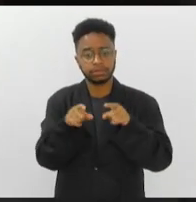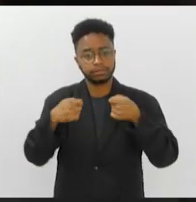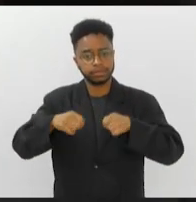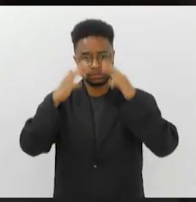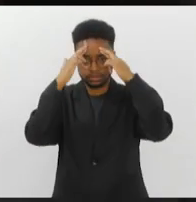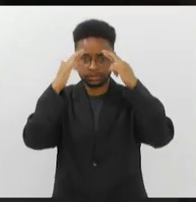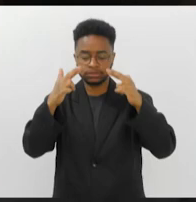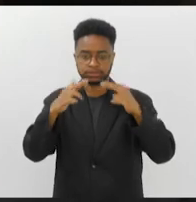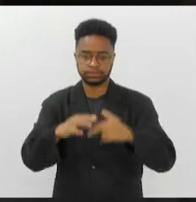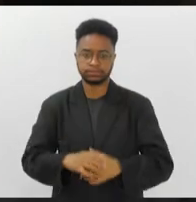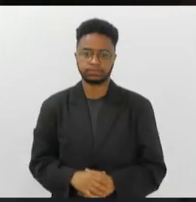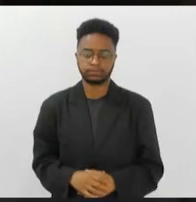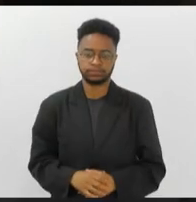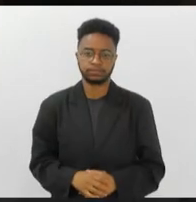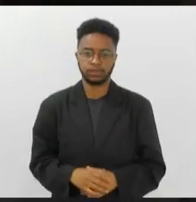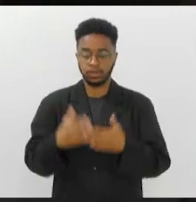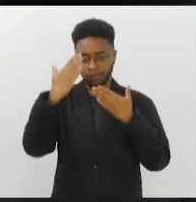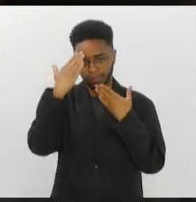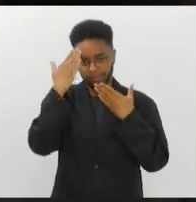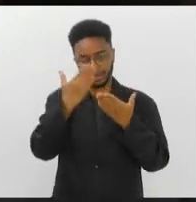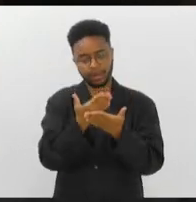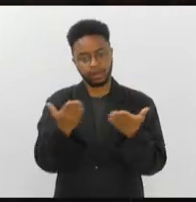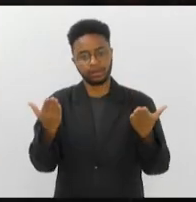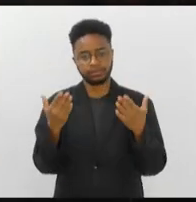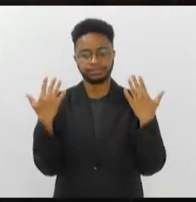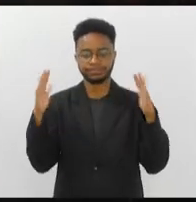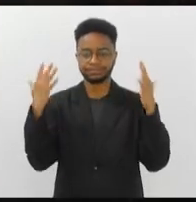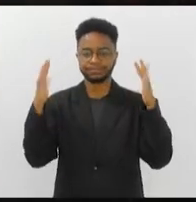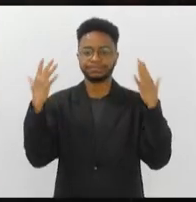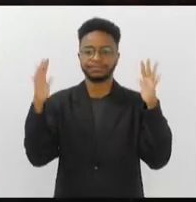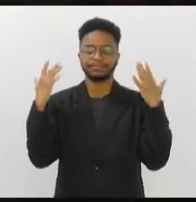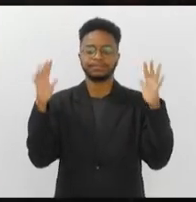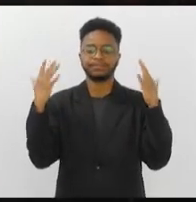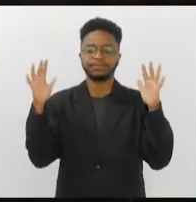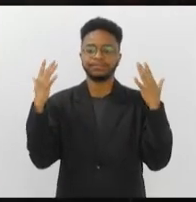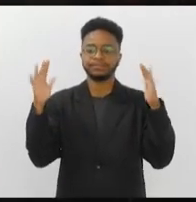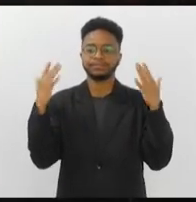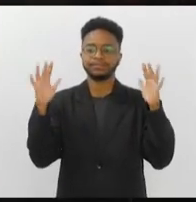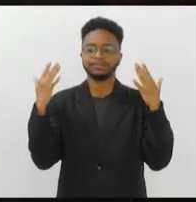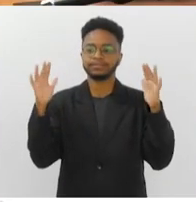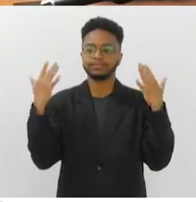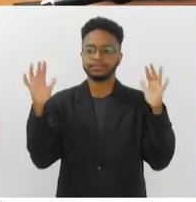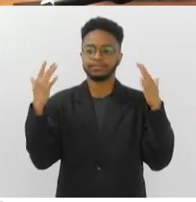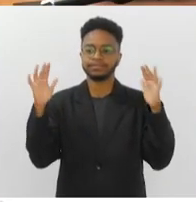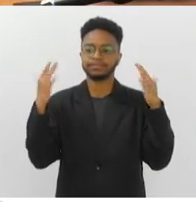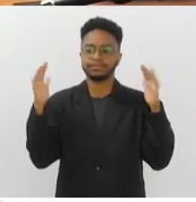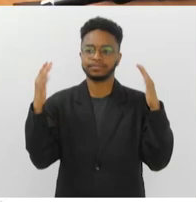respeitada. Muito obrigado.